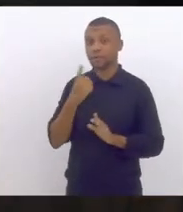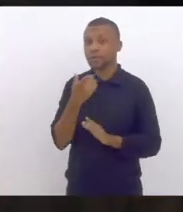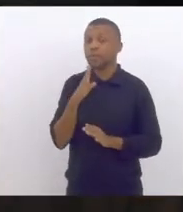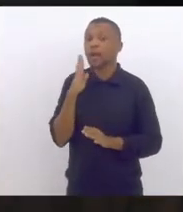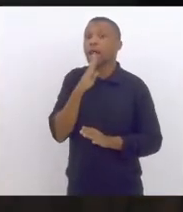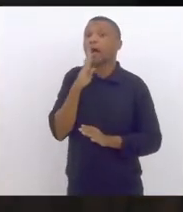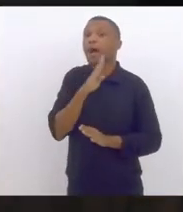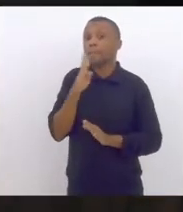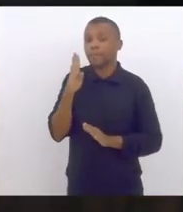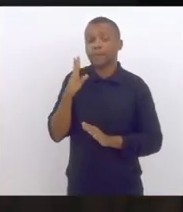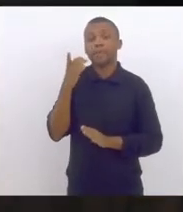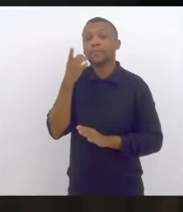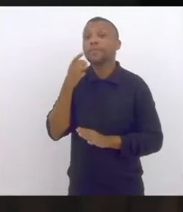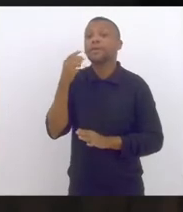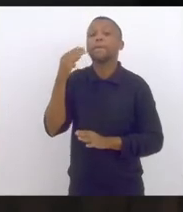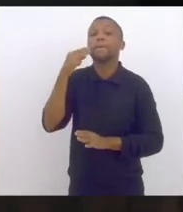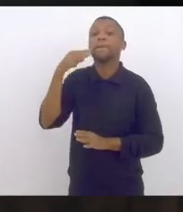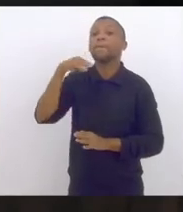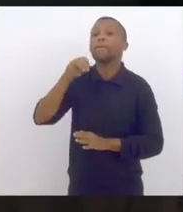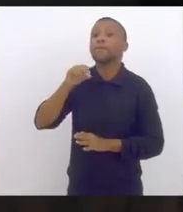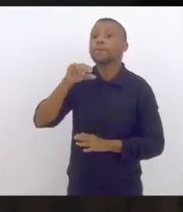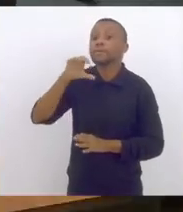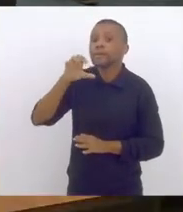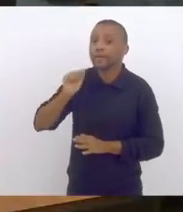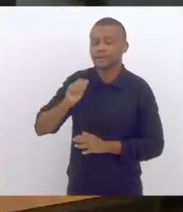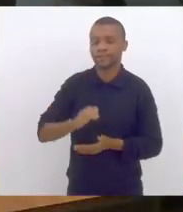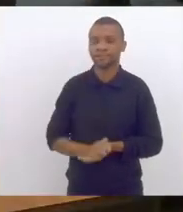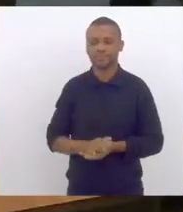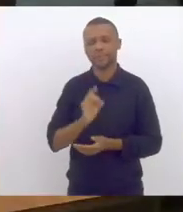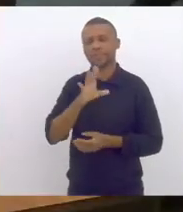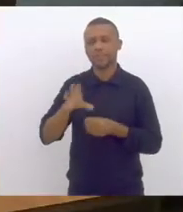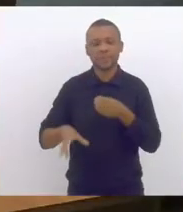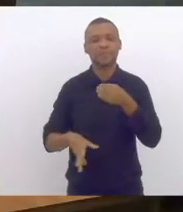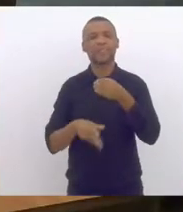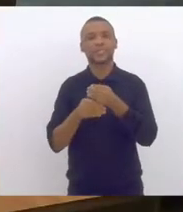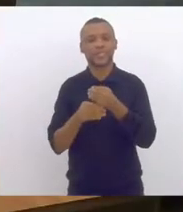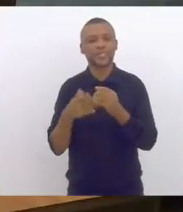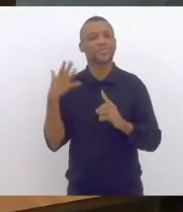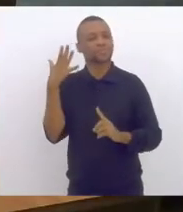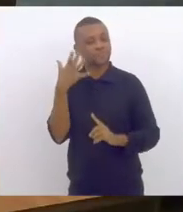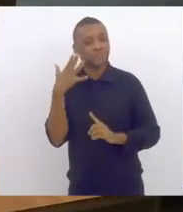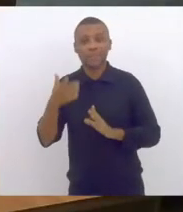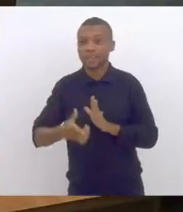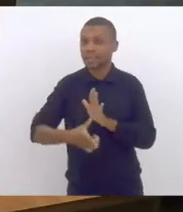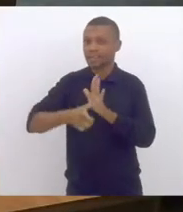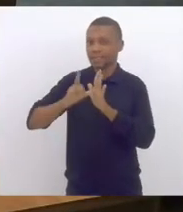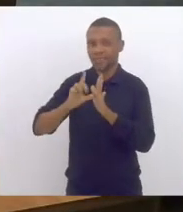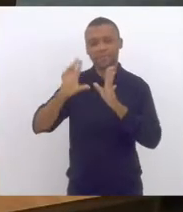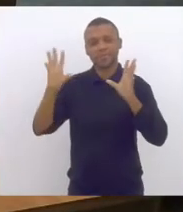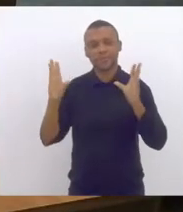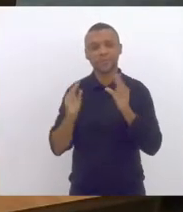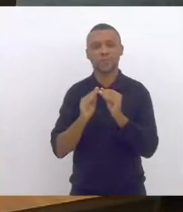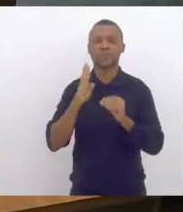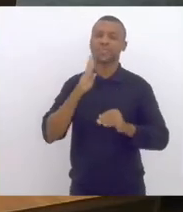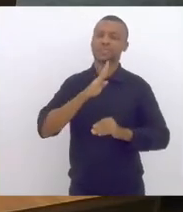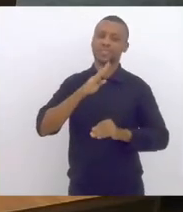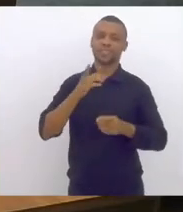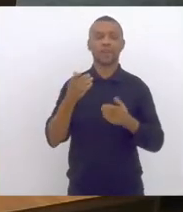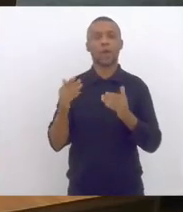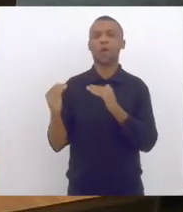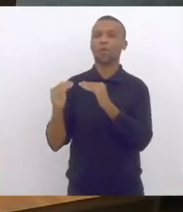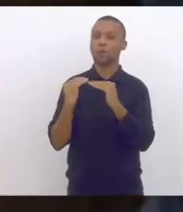breve possível. Deputada Mônica. Só para corroborar as falas anteriores, então, para ser bem concisa,